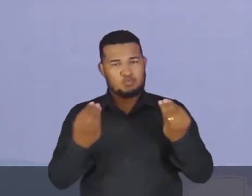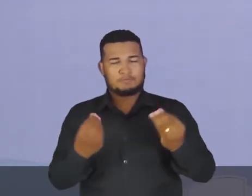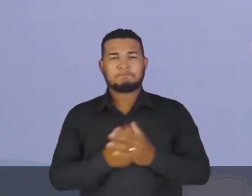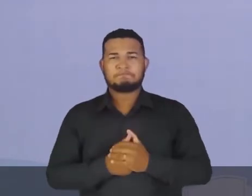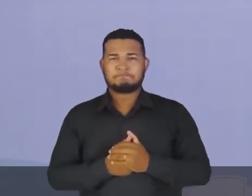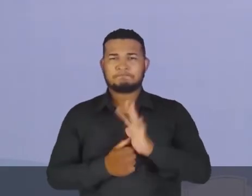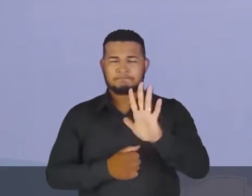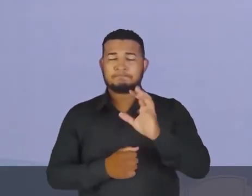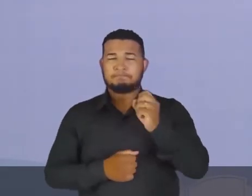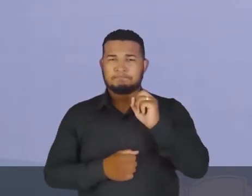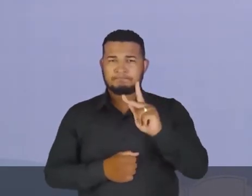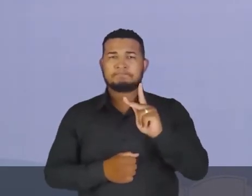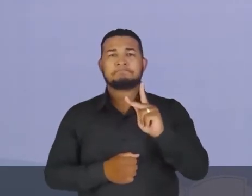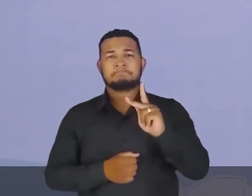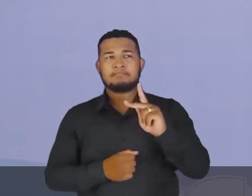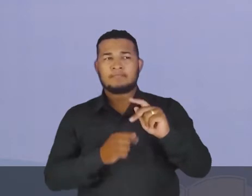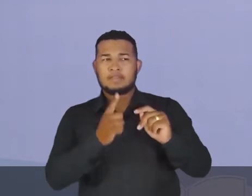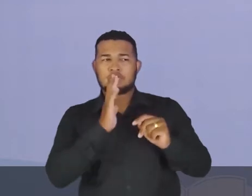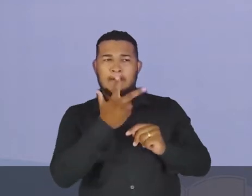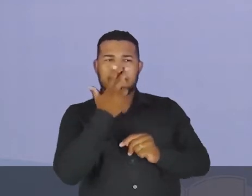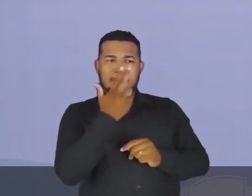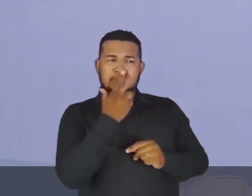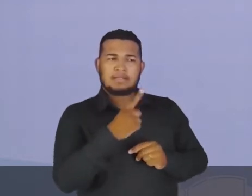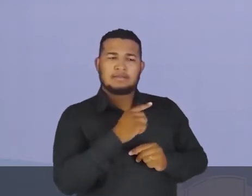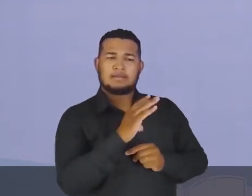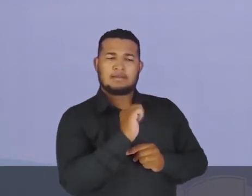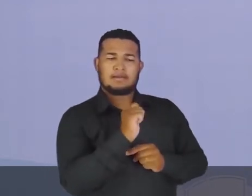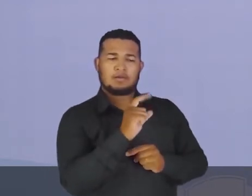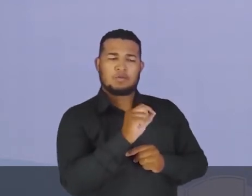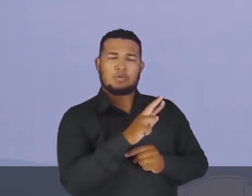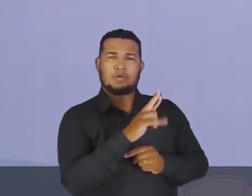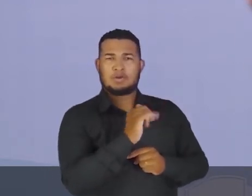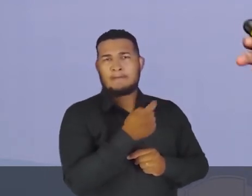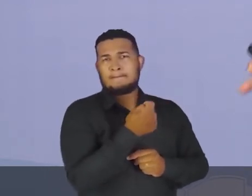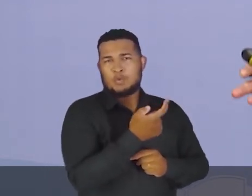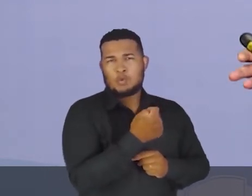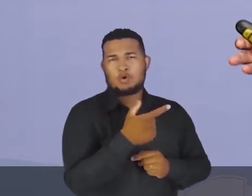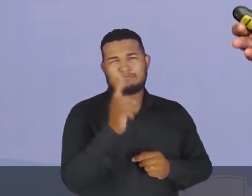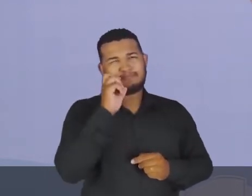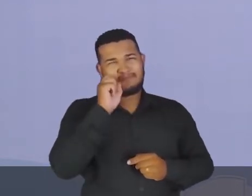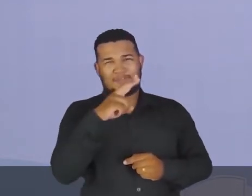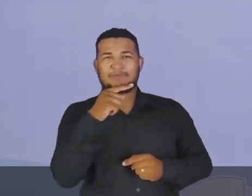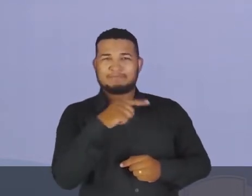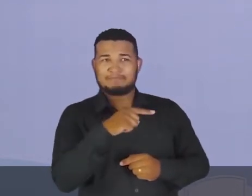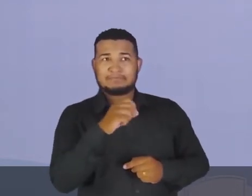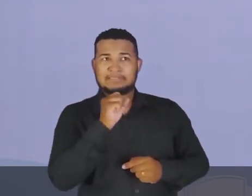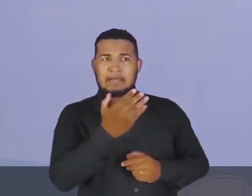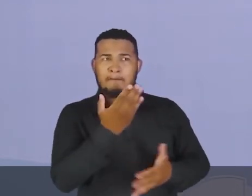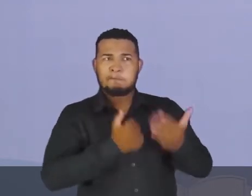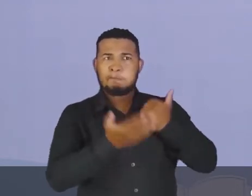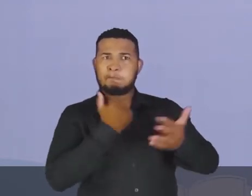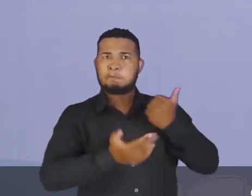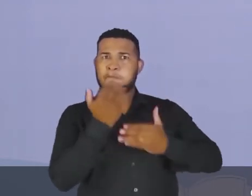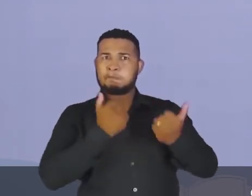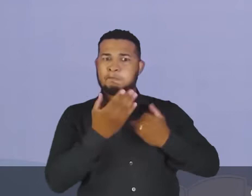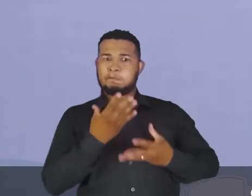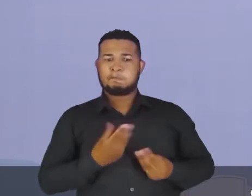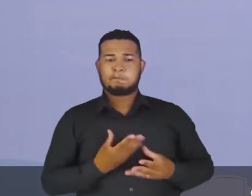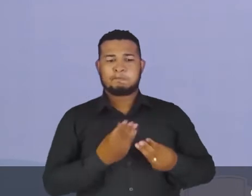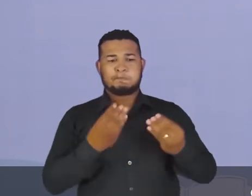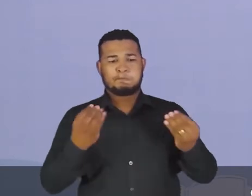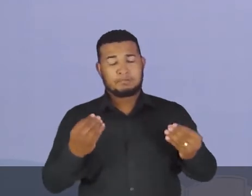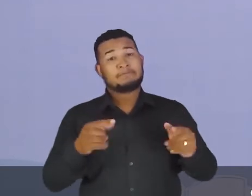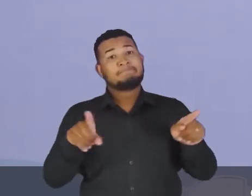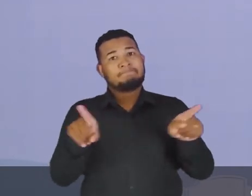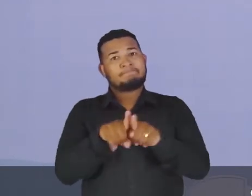atenção, mesmo os alimentos considerados de baixa caloria, como você viu agora, se eles forem consumidos em excesso, eles também vão